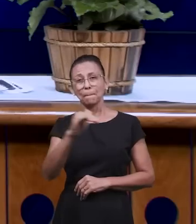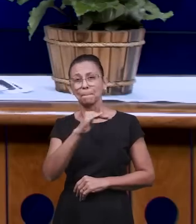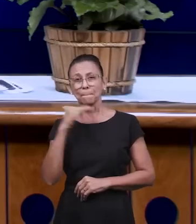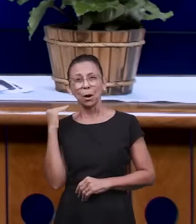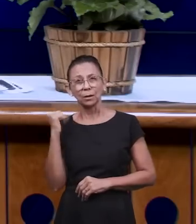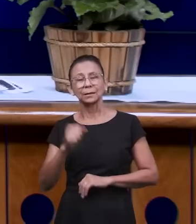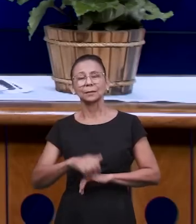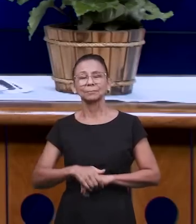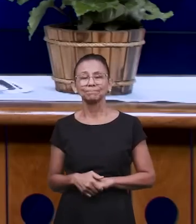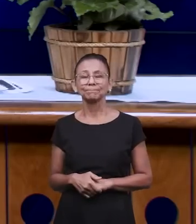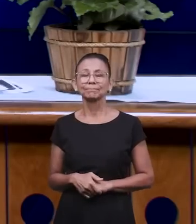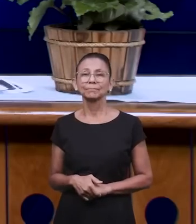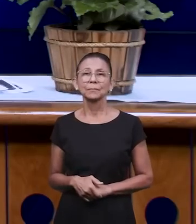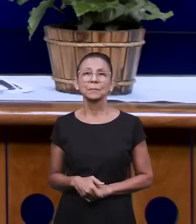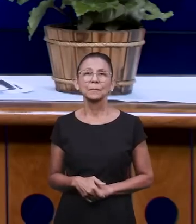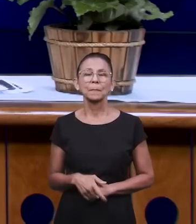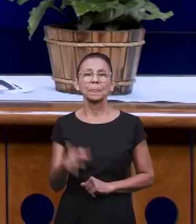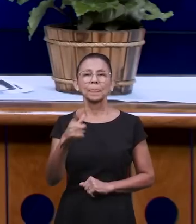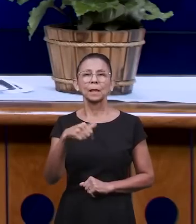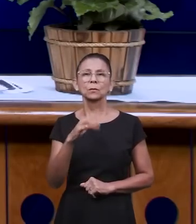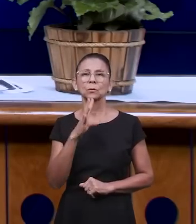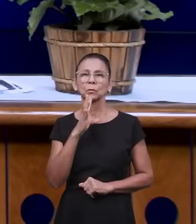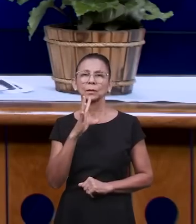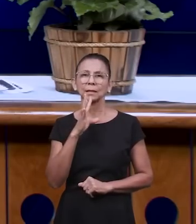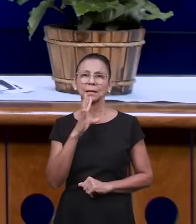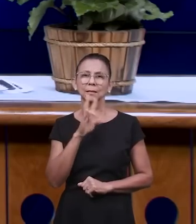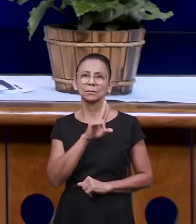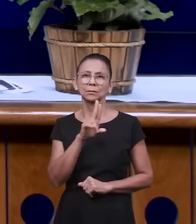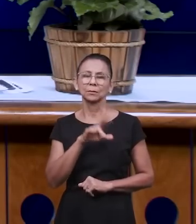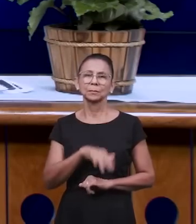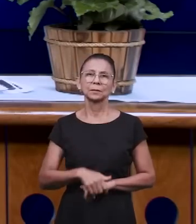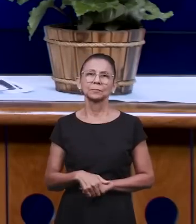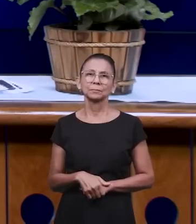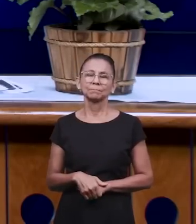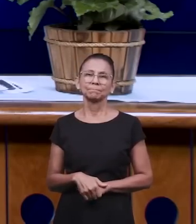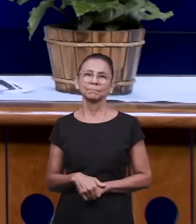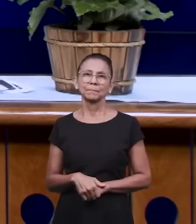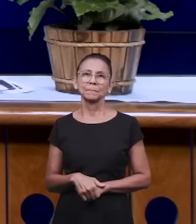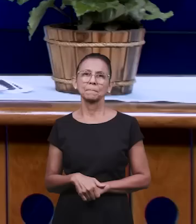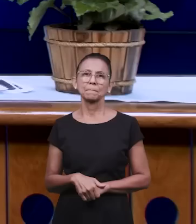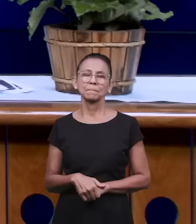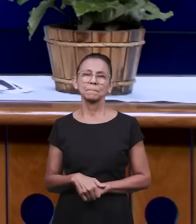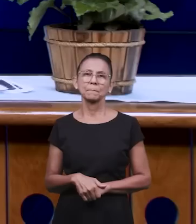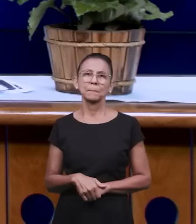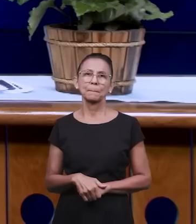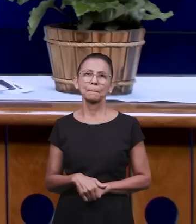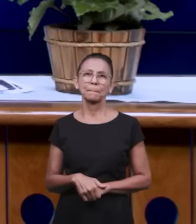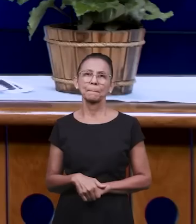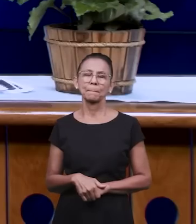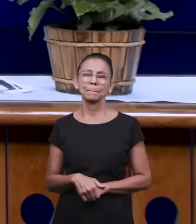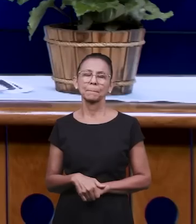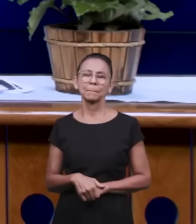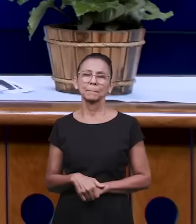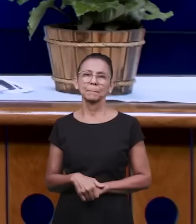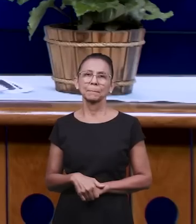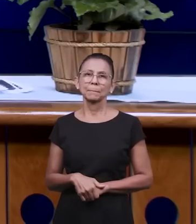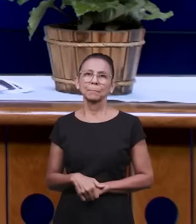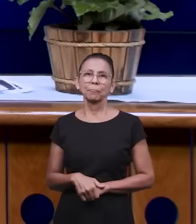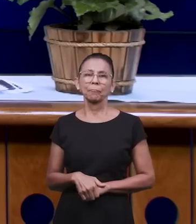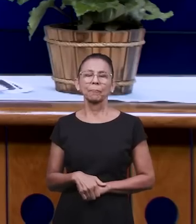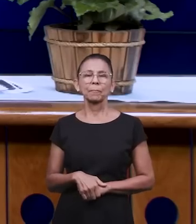subiu à presidência na Alemanha um grande líder que se desvencilhou das forças que o elegeram e